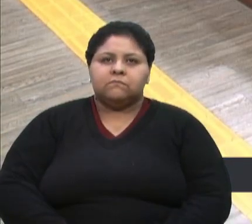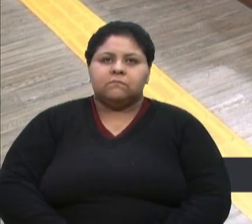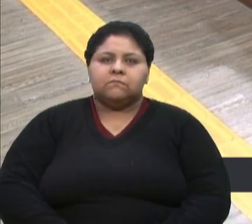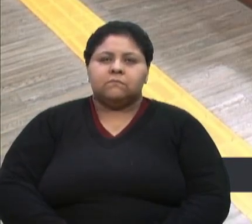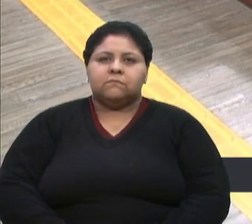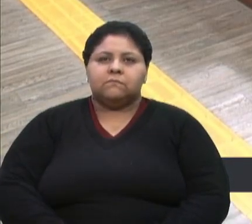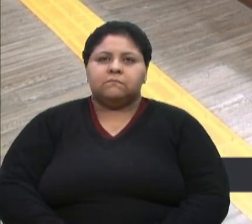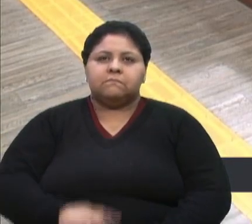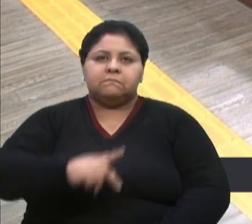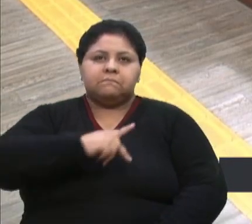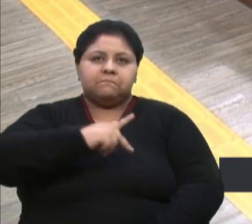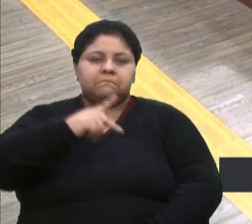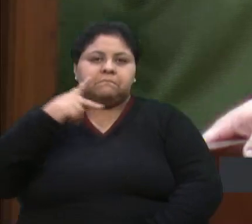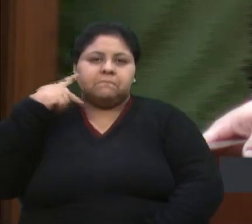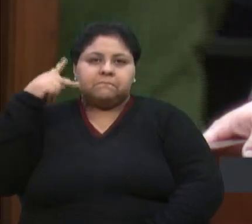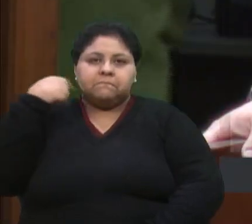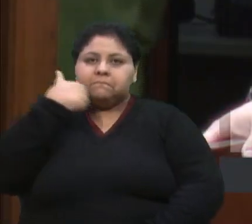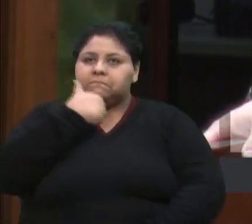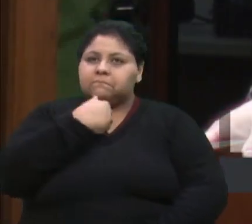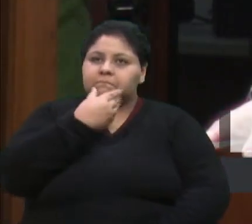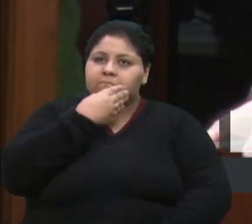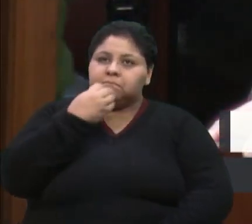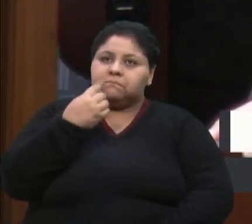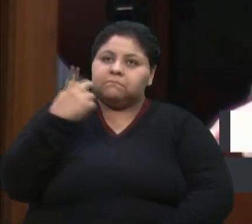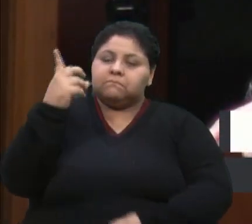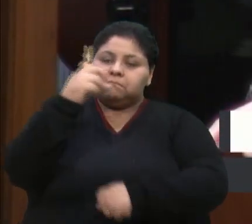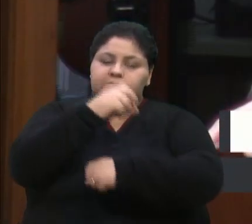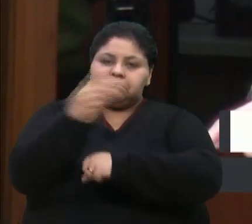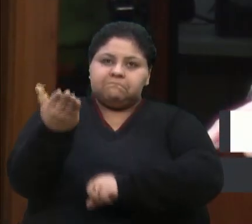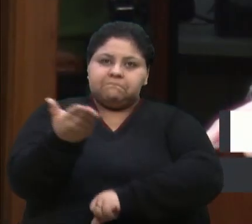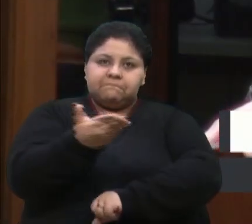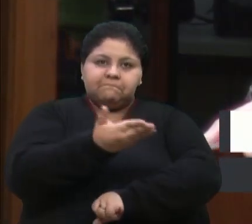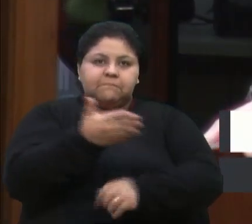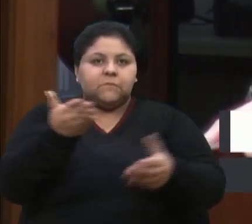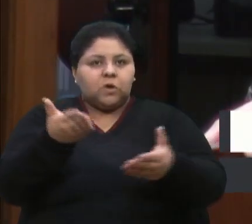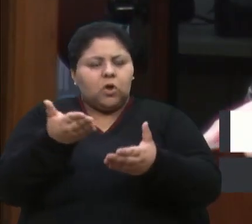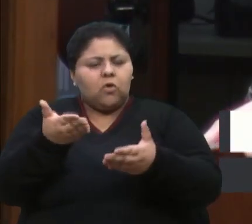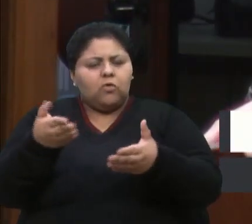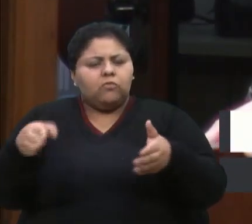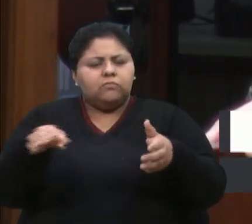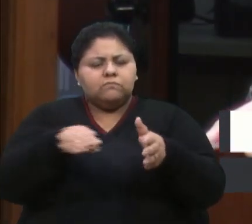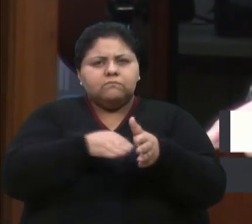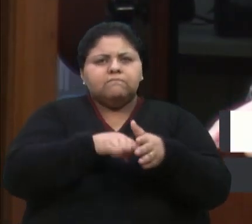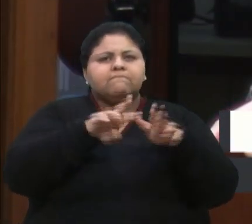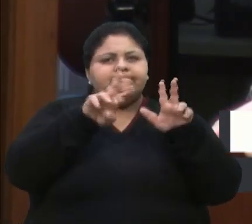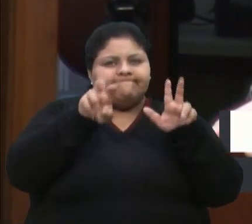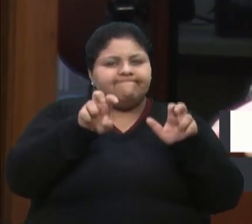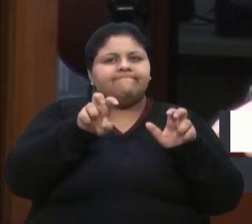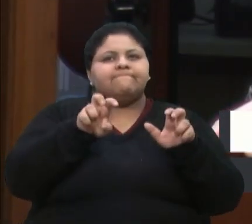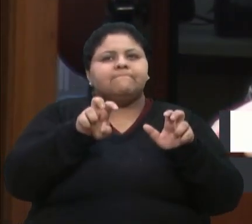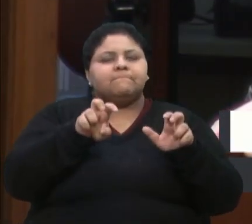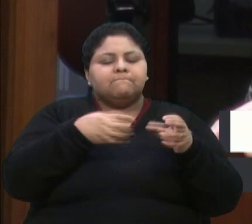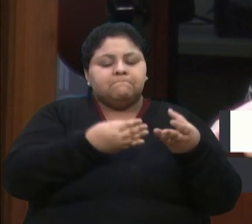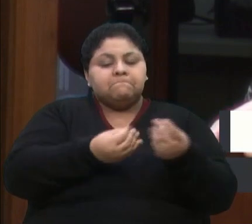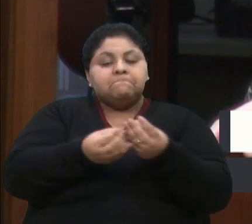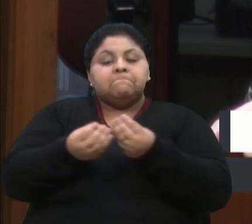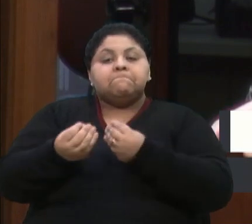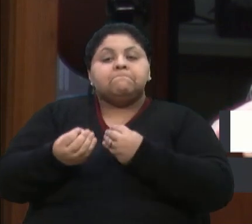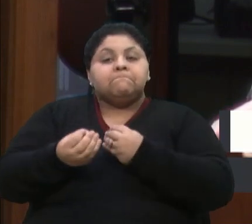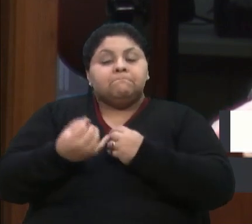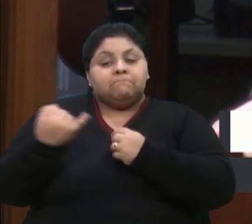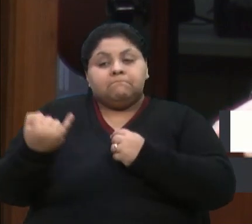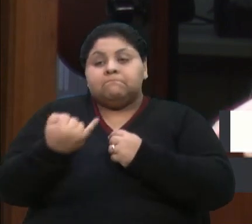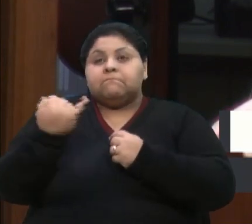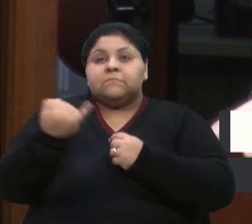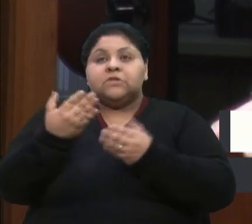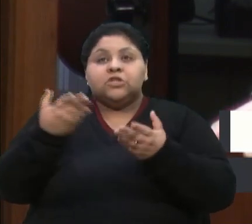Senhor presidente, senhoras e senhores vereadores, bom dia a todos. Hoje trago um assunto de bastante relevância e que já